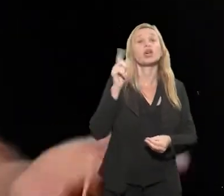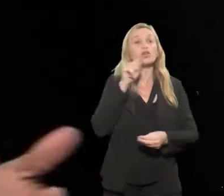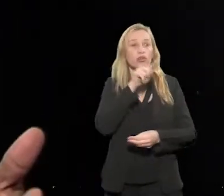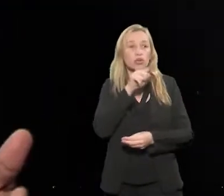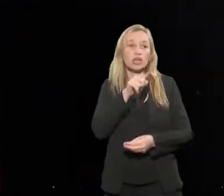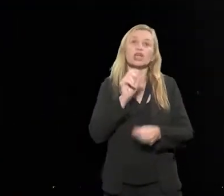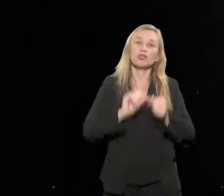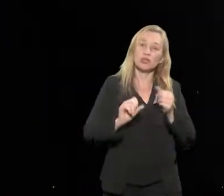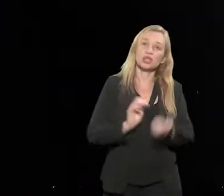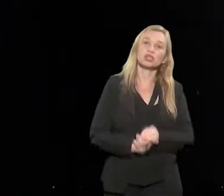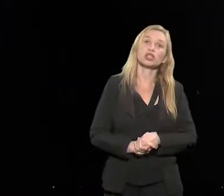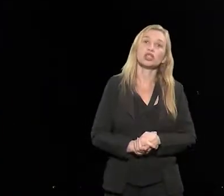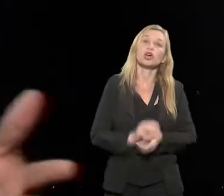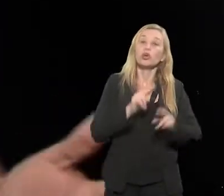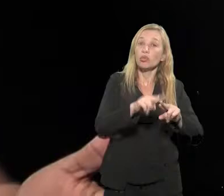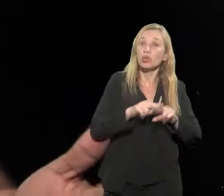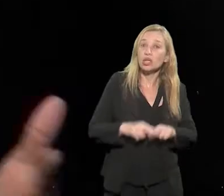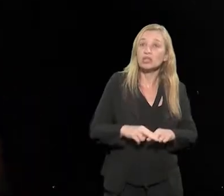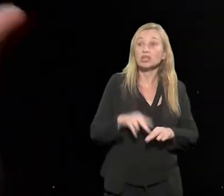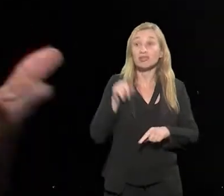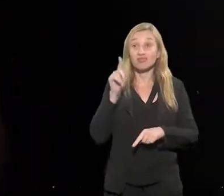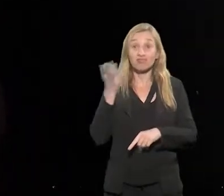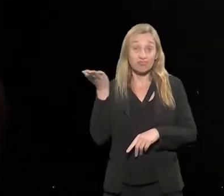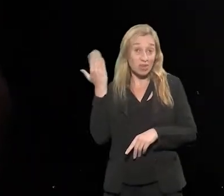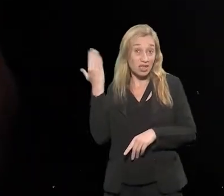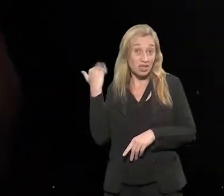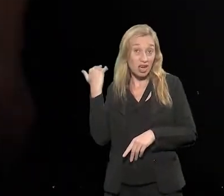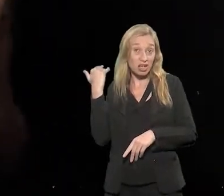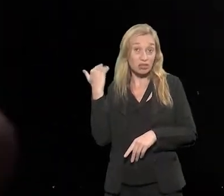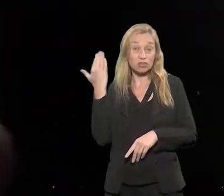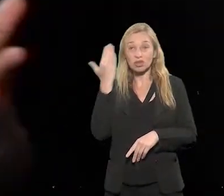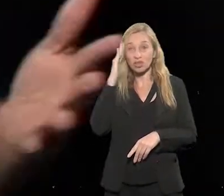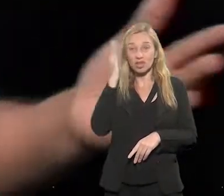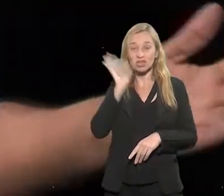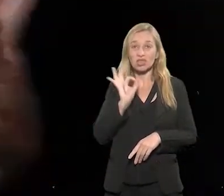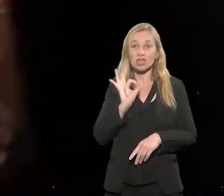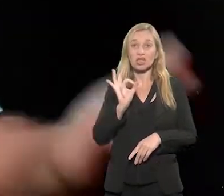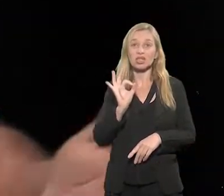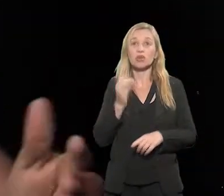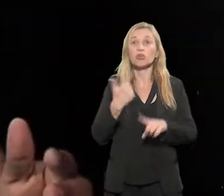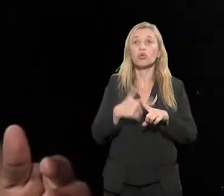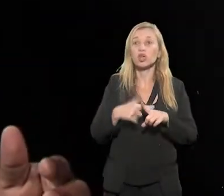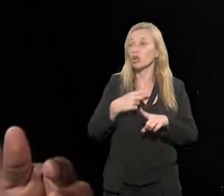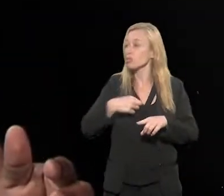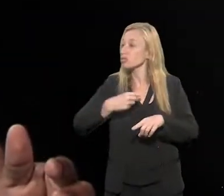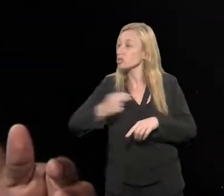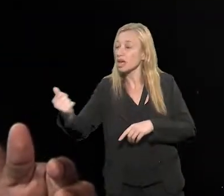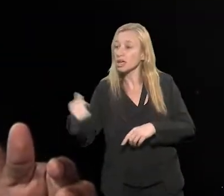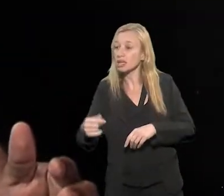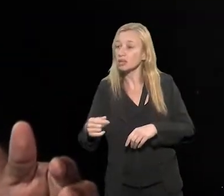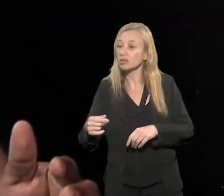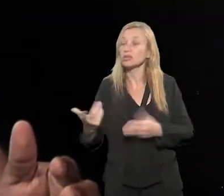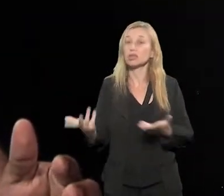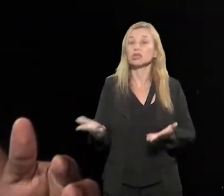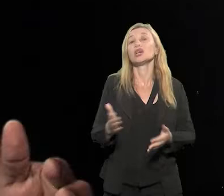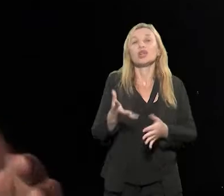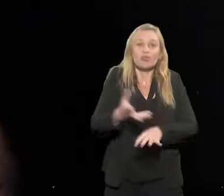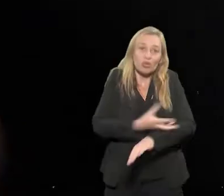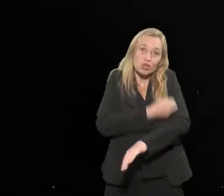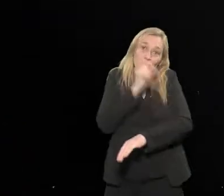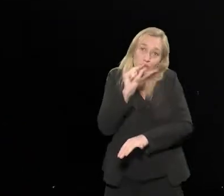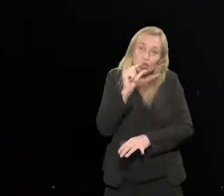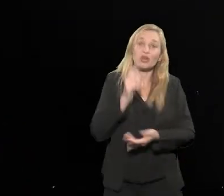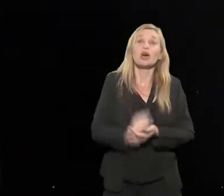e foi o que ele fez. Por isso que eu não tive naquela época a compreensão do porquê que eu estava saindo, porque eu me emocionei agora um